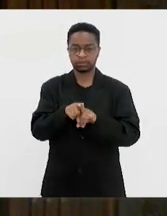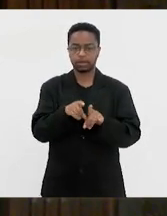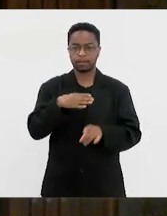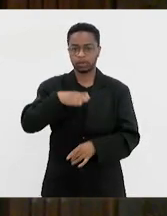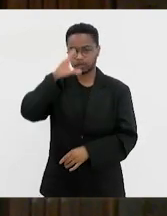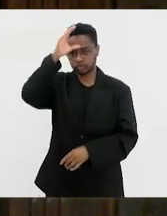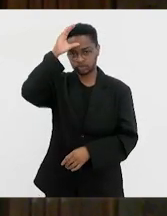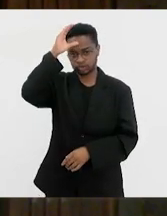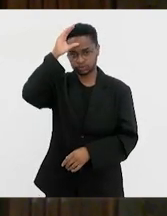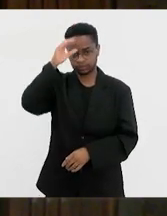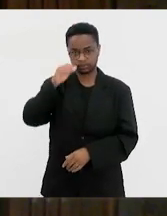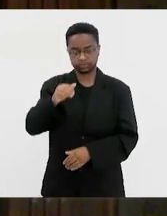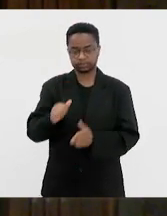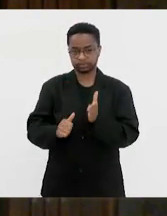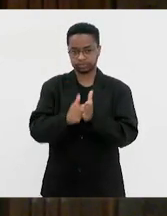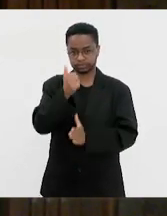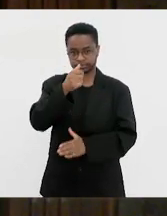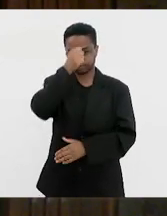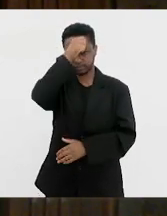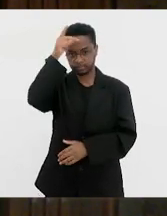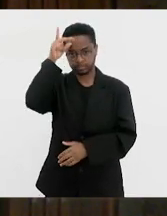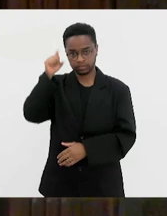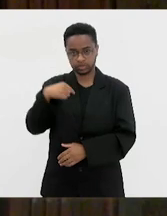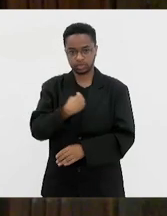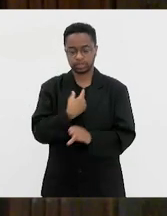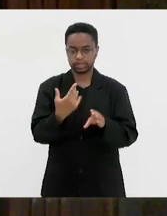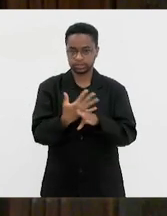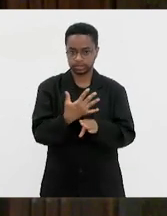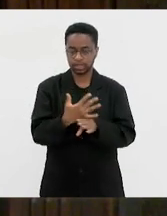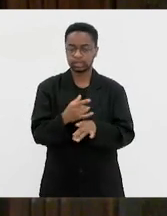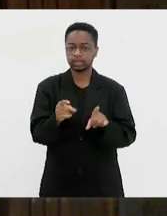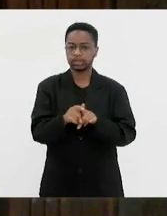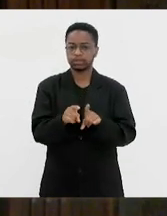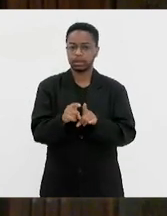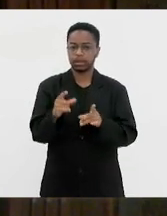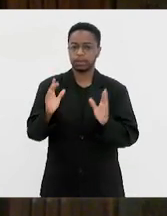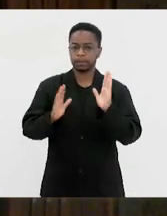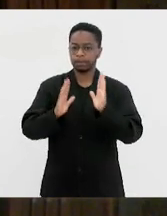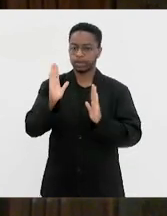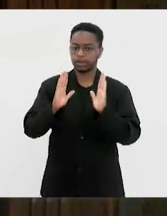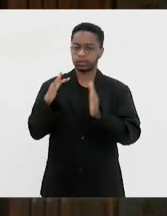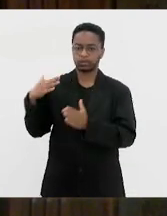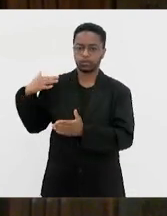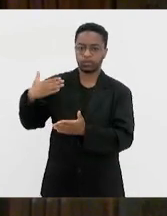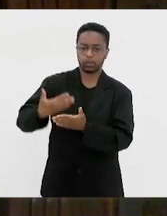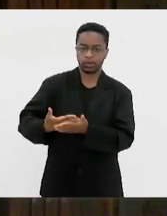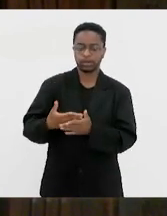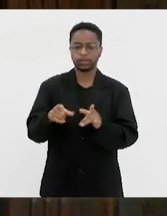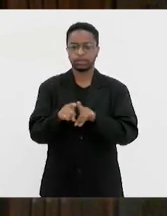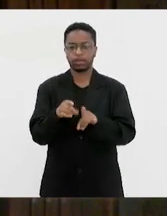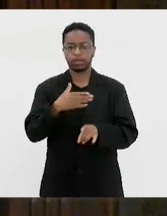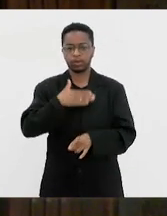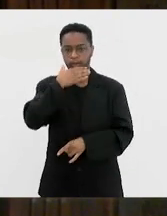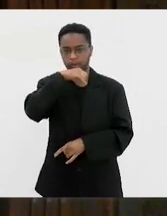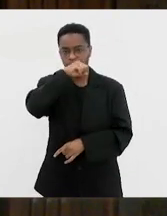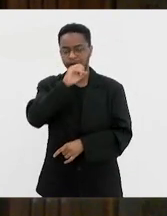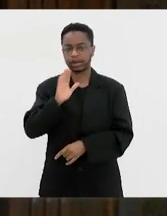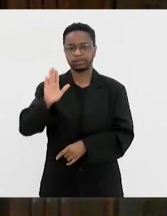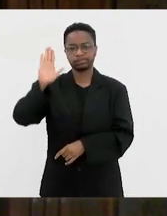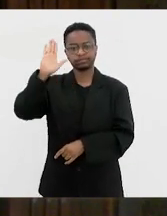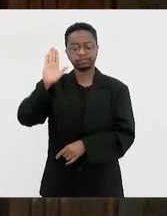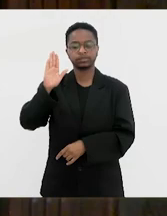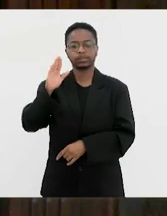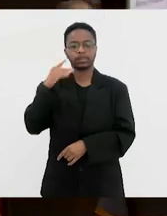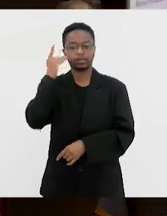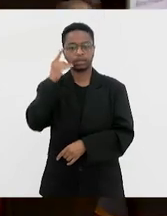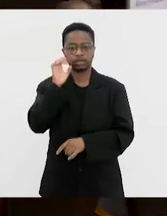primeiro prefeito da nossa cidade, e durante esse tempo todo, meu pai também foi candidato a deputado estadual, teve